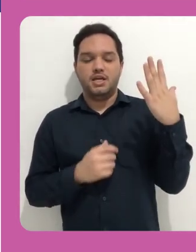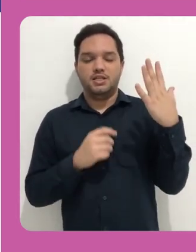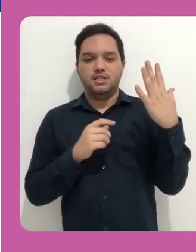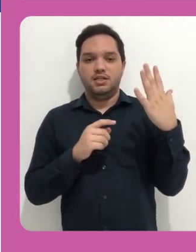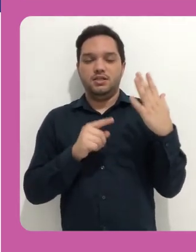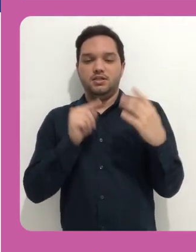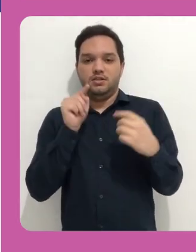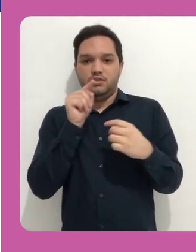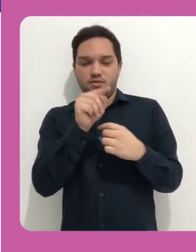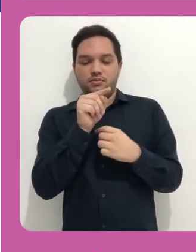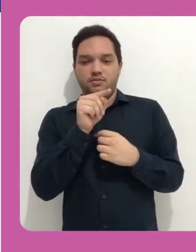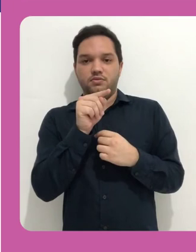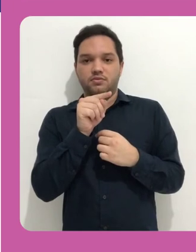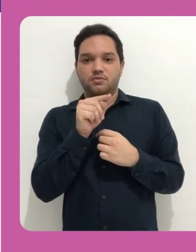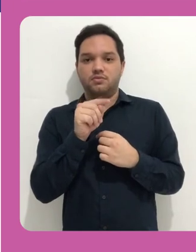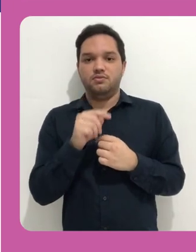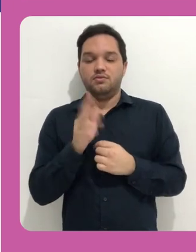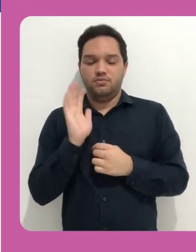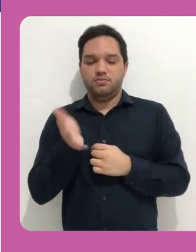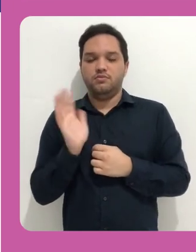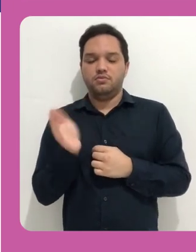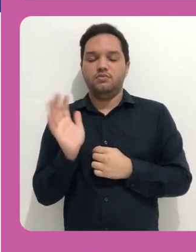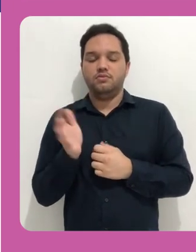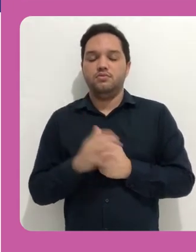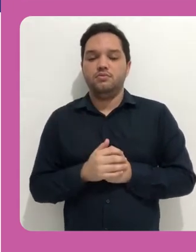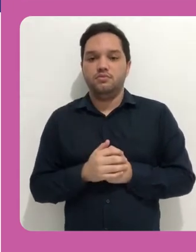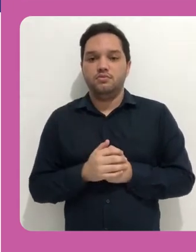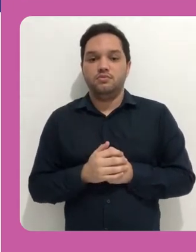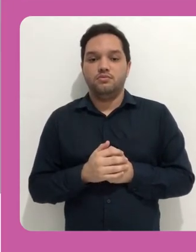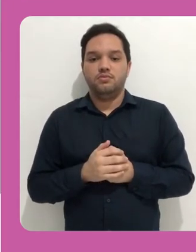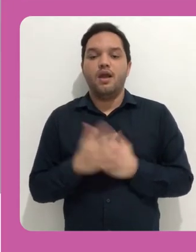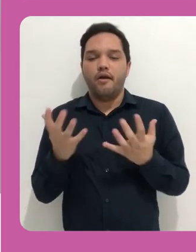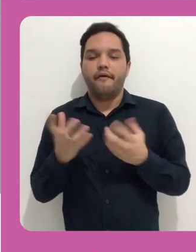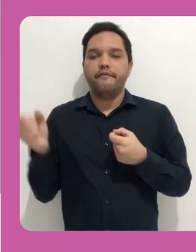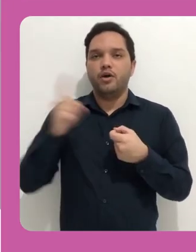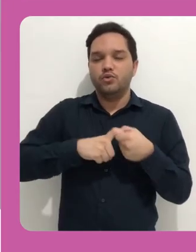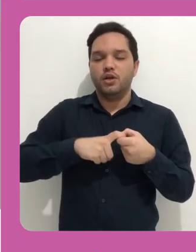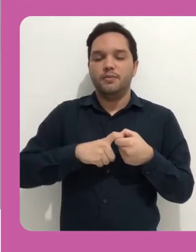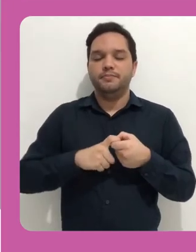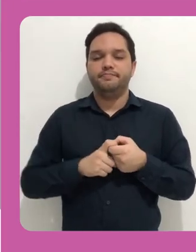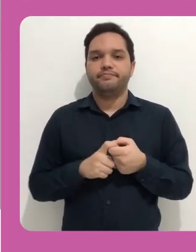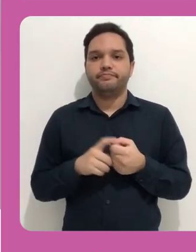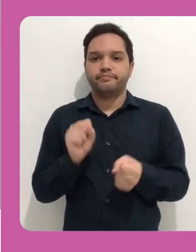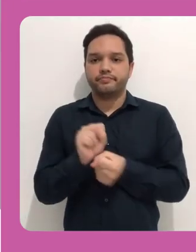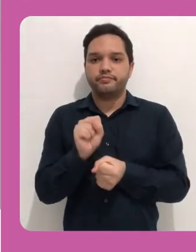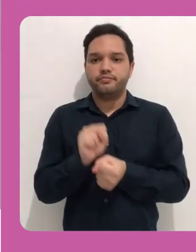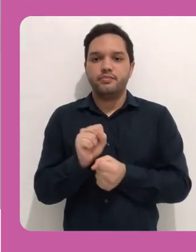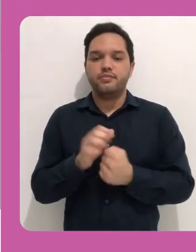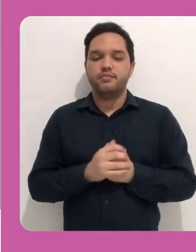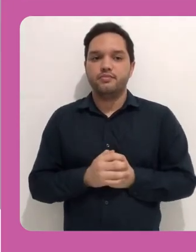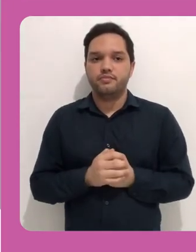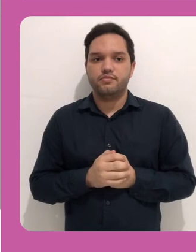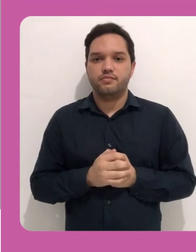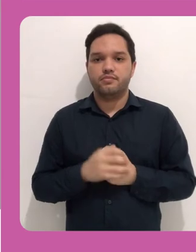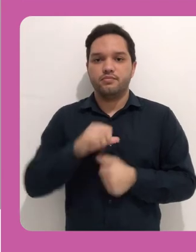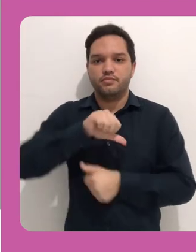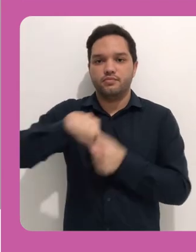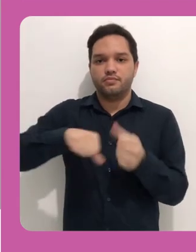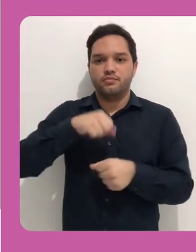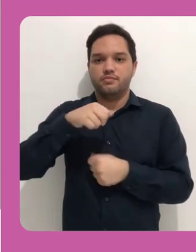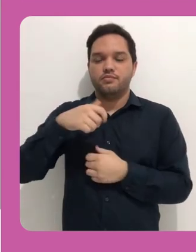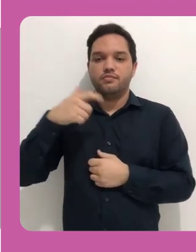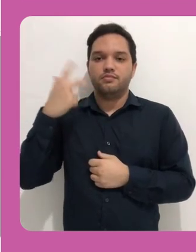aparece. Ah, eu já enviei essa tarefa. Então deixa eu voltar aqui para minha tornar para o meu